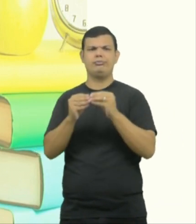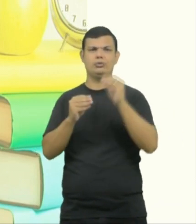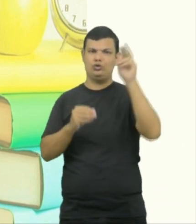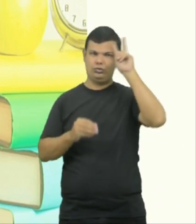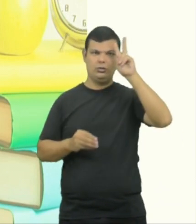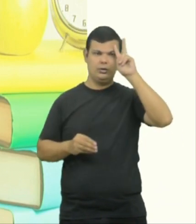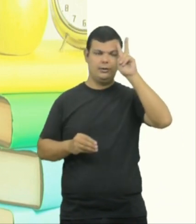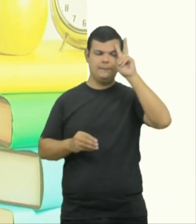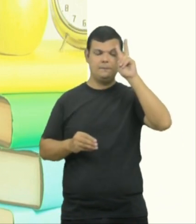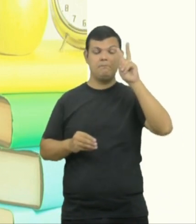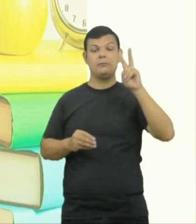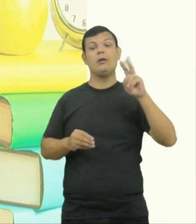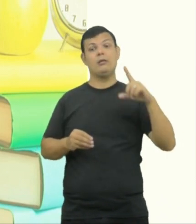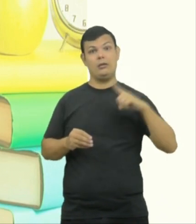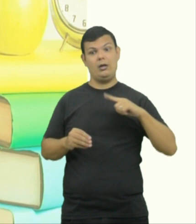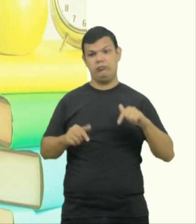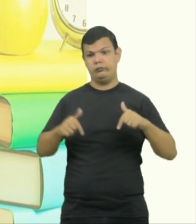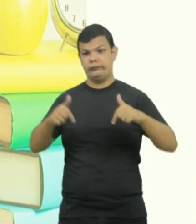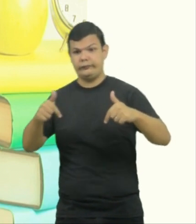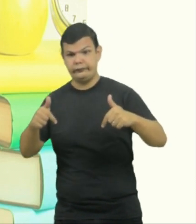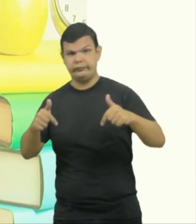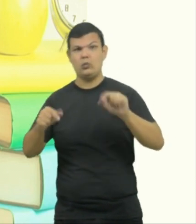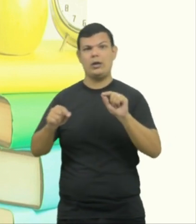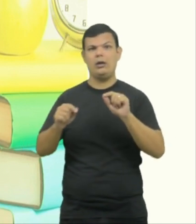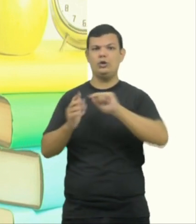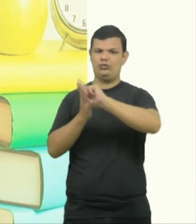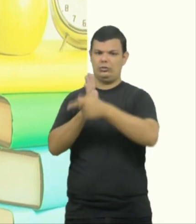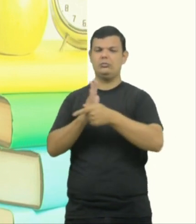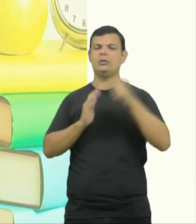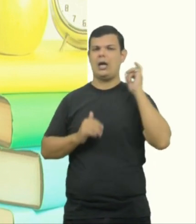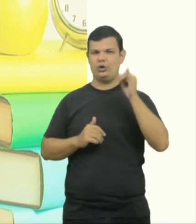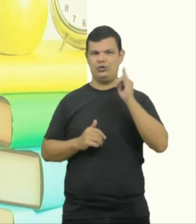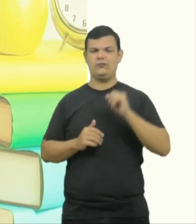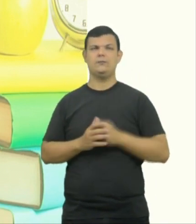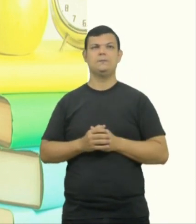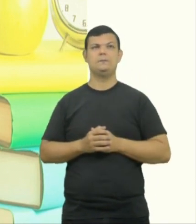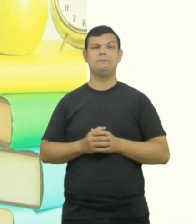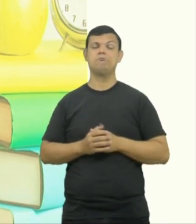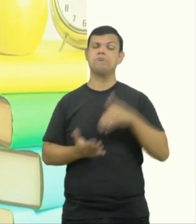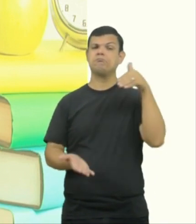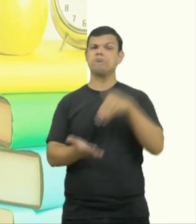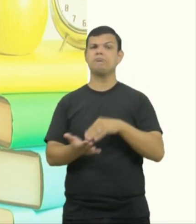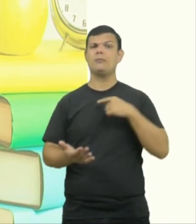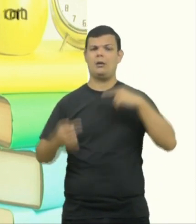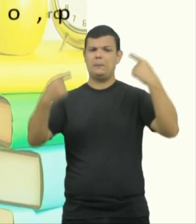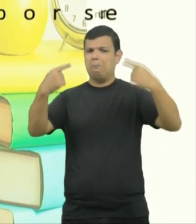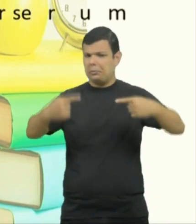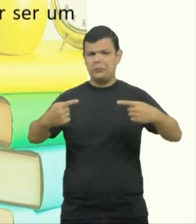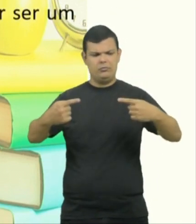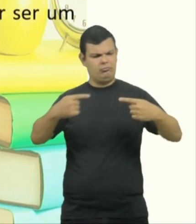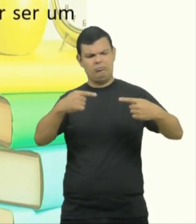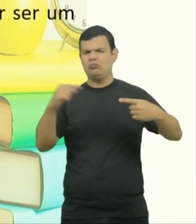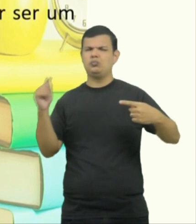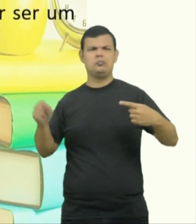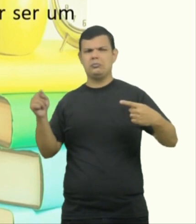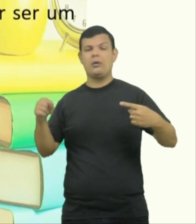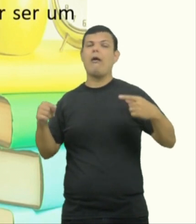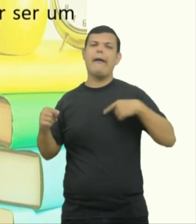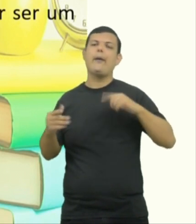o enredo que traz movimento ao gênero narrativo. E por fim nós temos o conflito, que pode ser definido